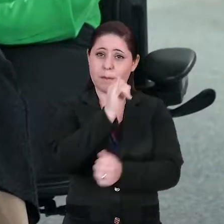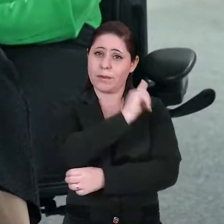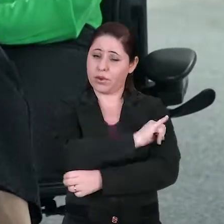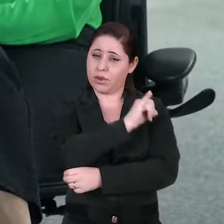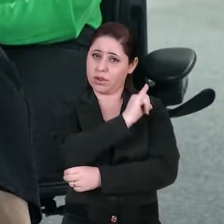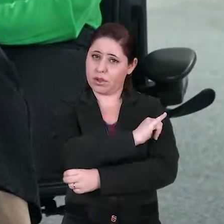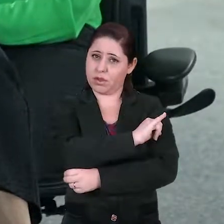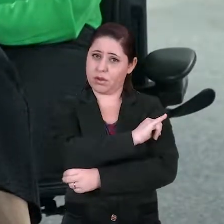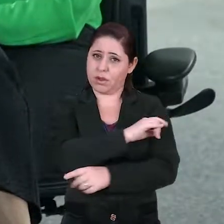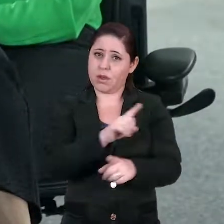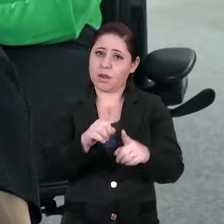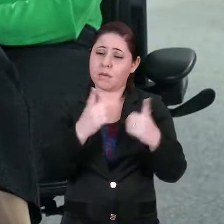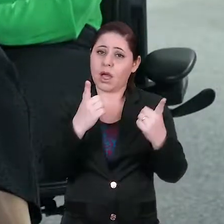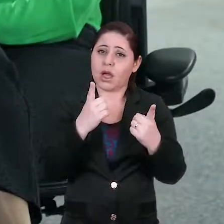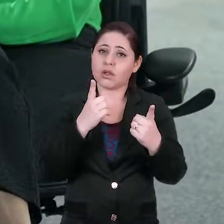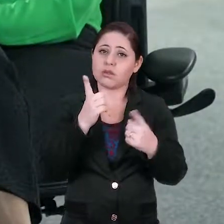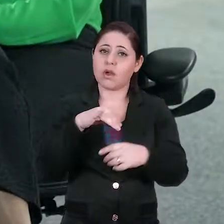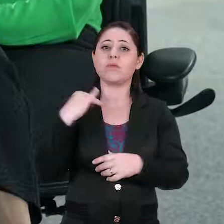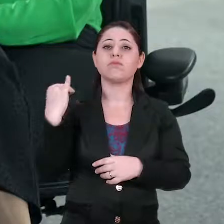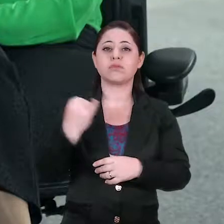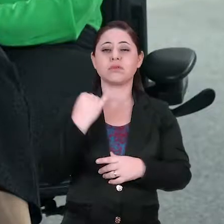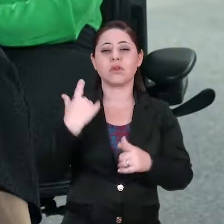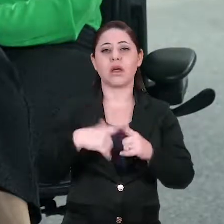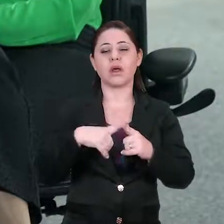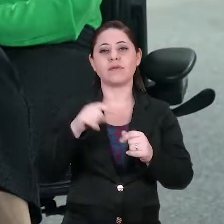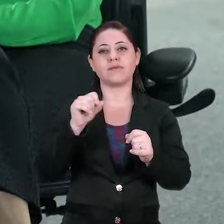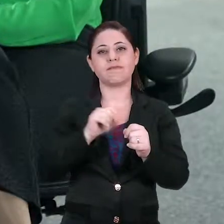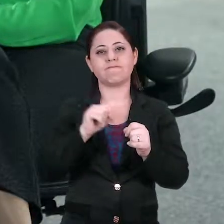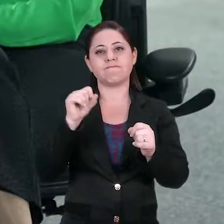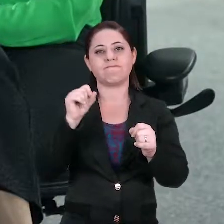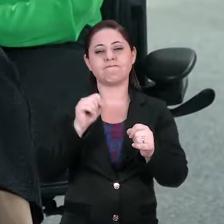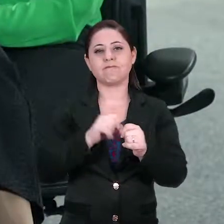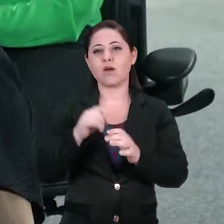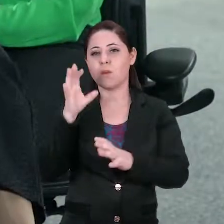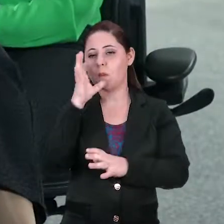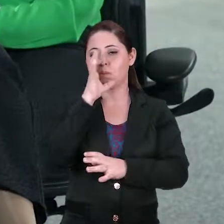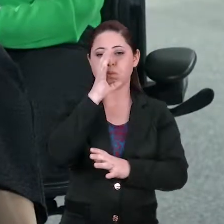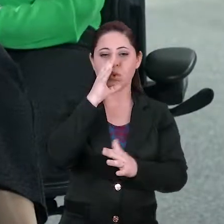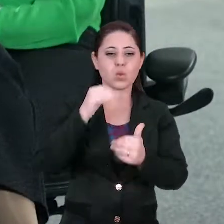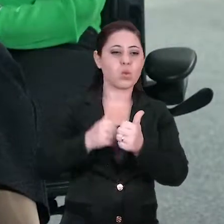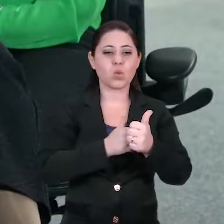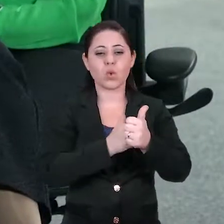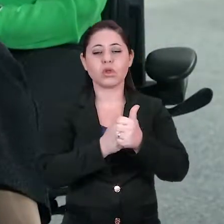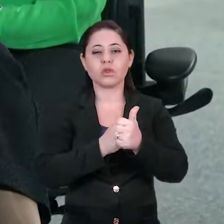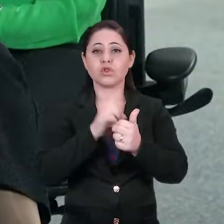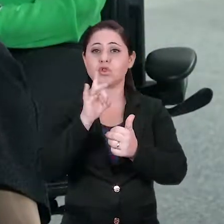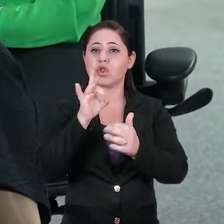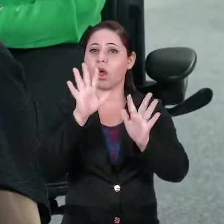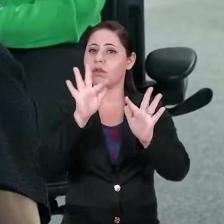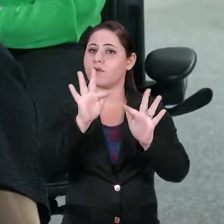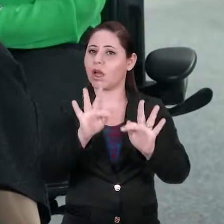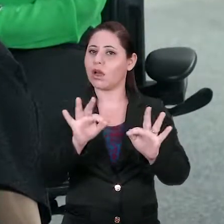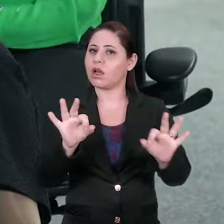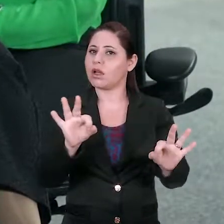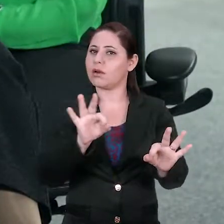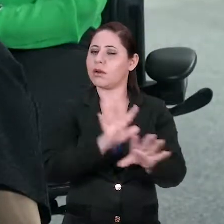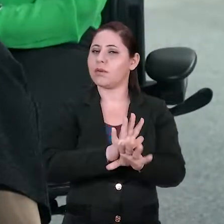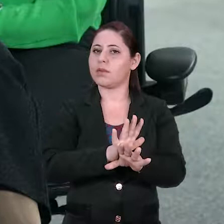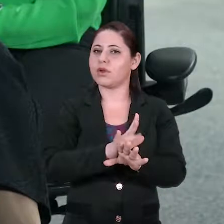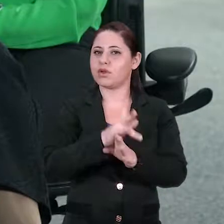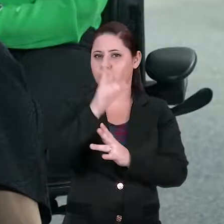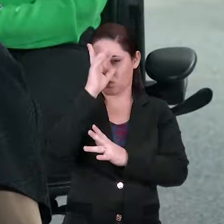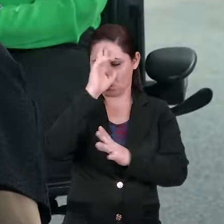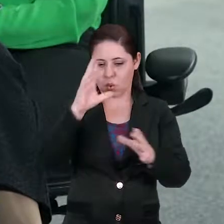juntos para o Rio, mas foi muito interessante. Quer dizer, fizemos todo esse acompanhamento e só